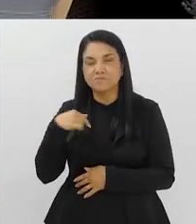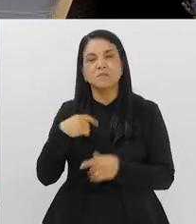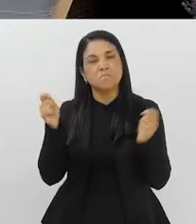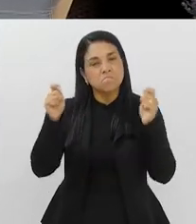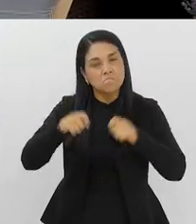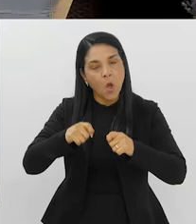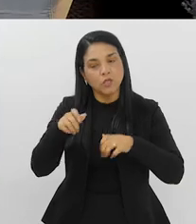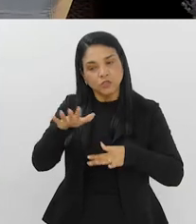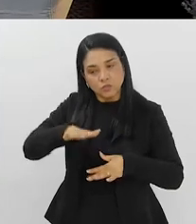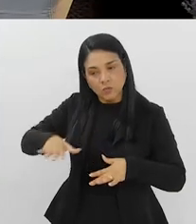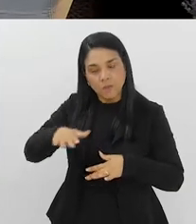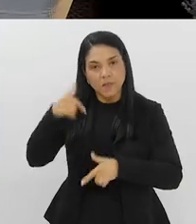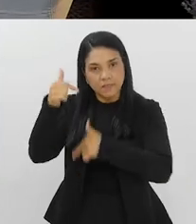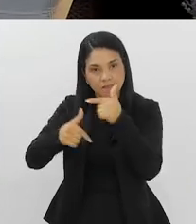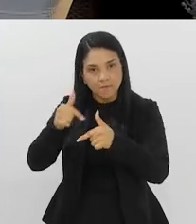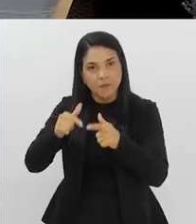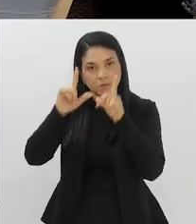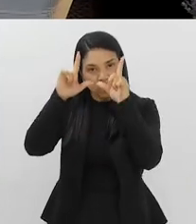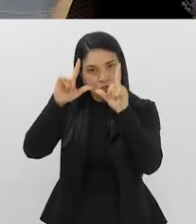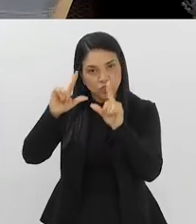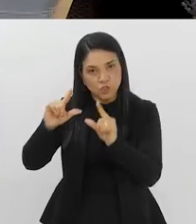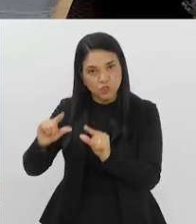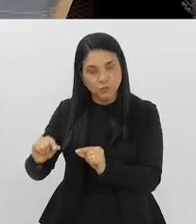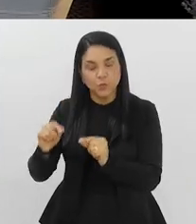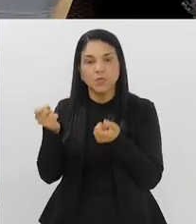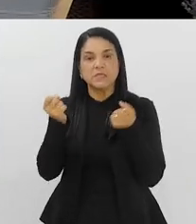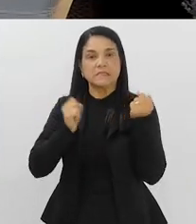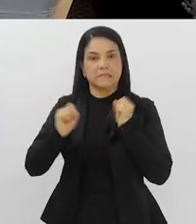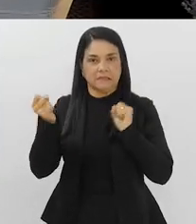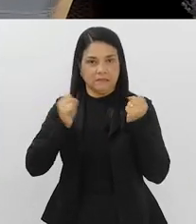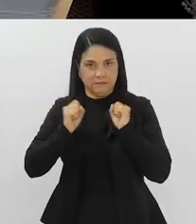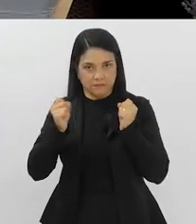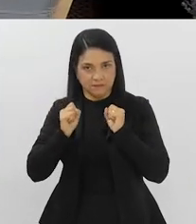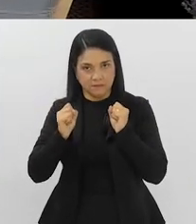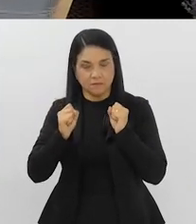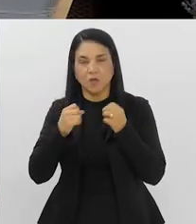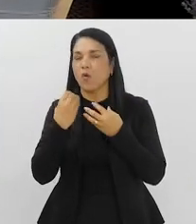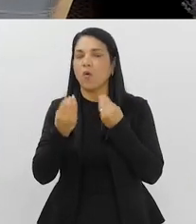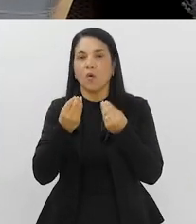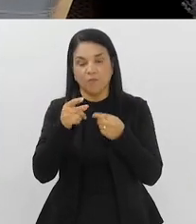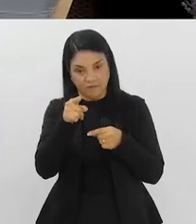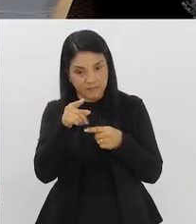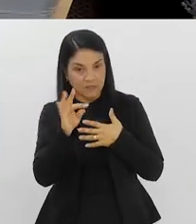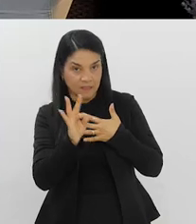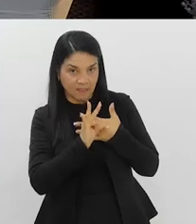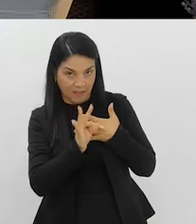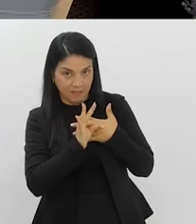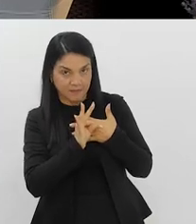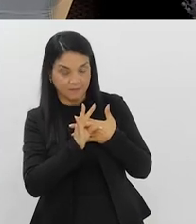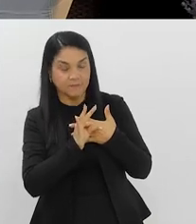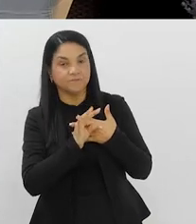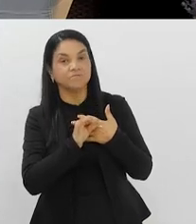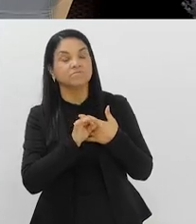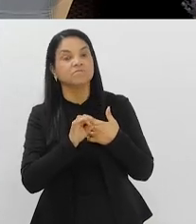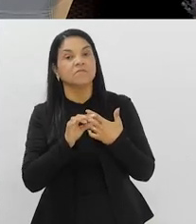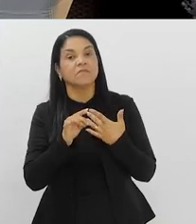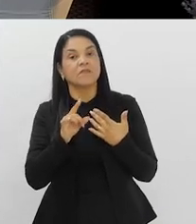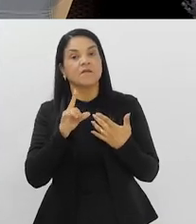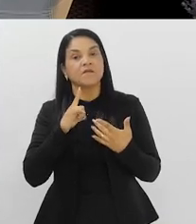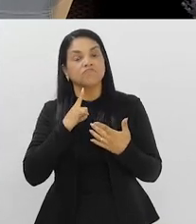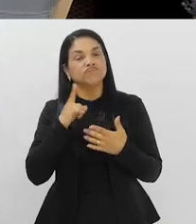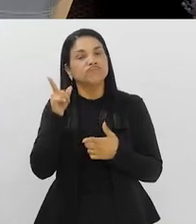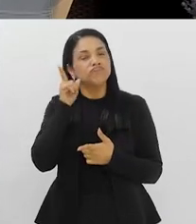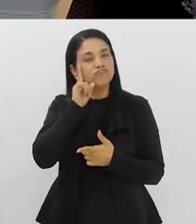possível as pessoas fazerem no ambiente de trabalho, né, para reduzir o grau de estresse, né? Por exemplo, você tem as suas técnicas, enfim,